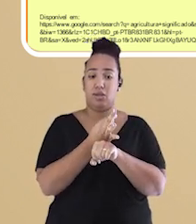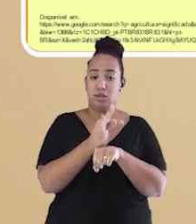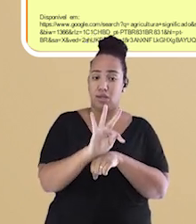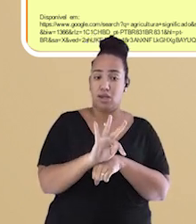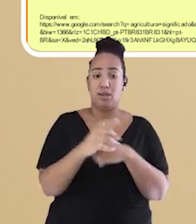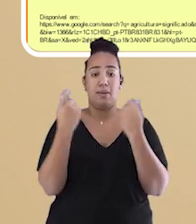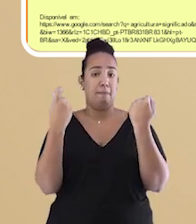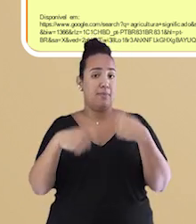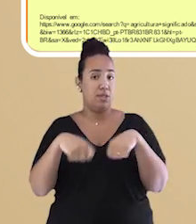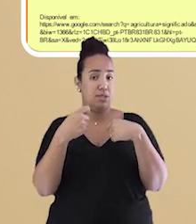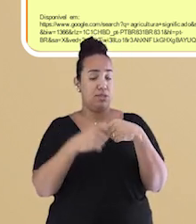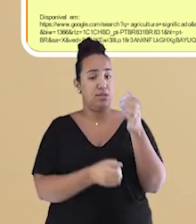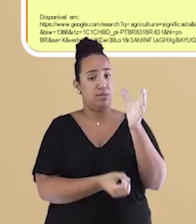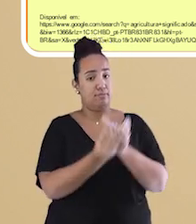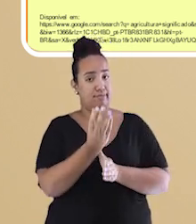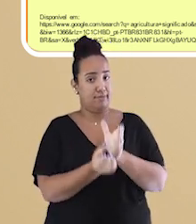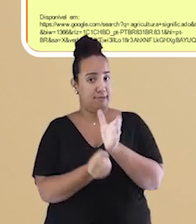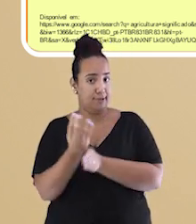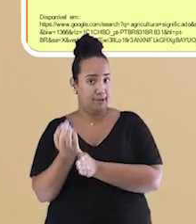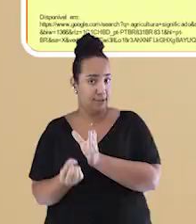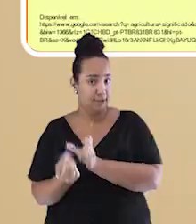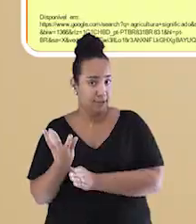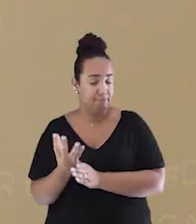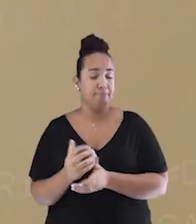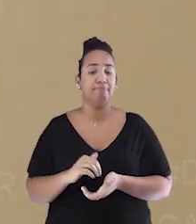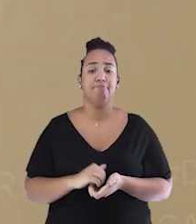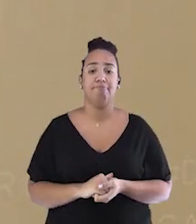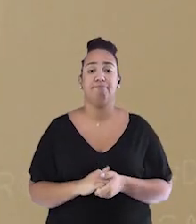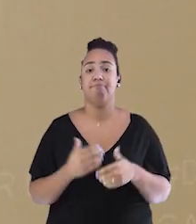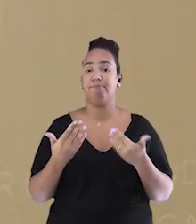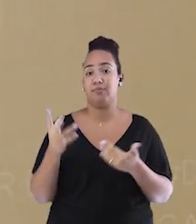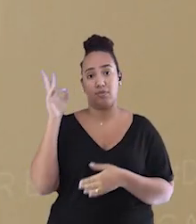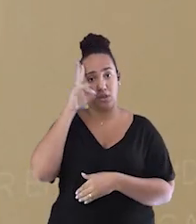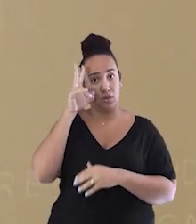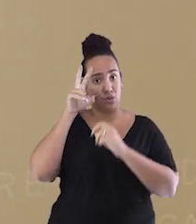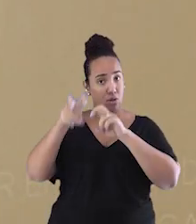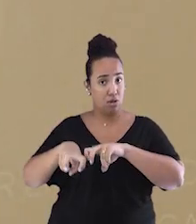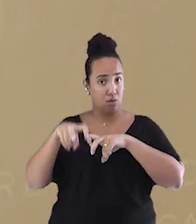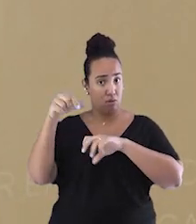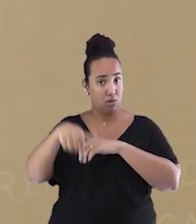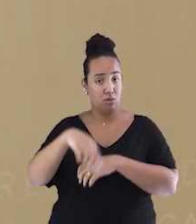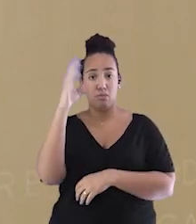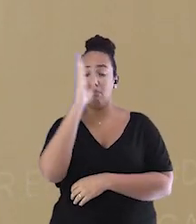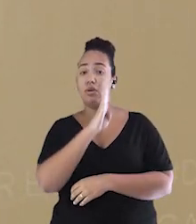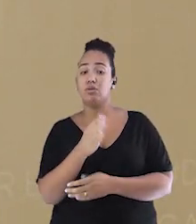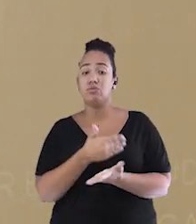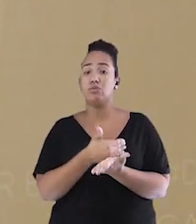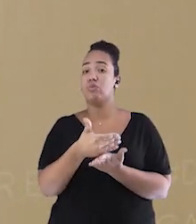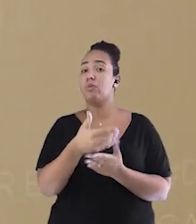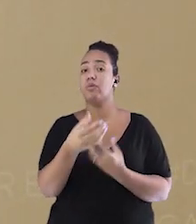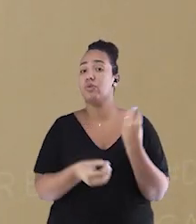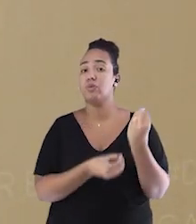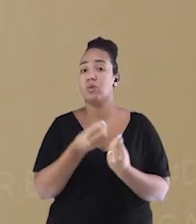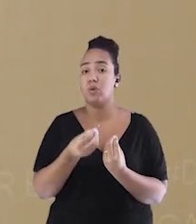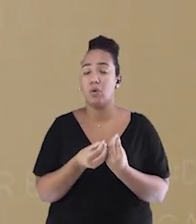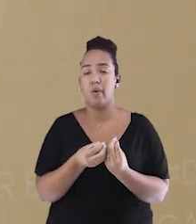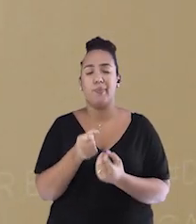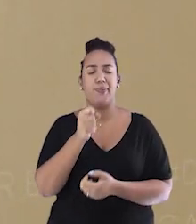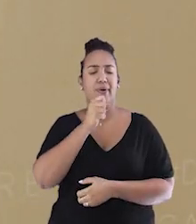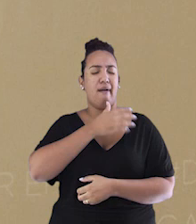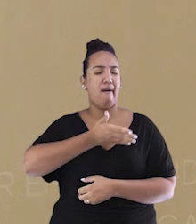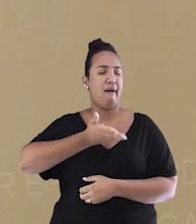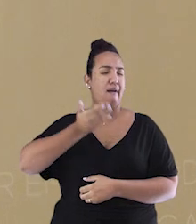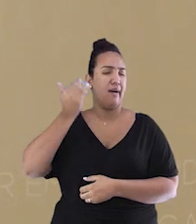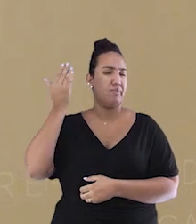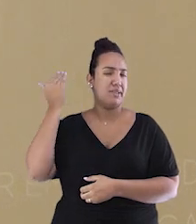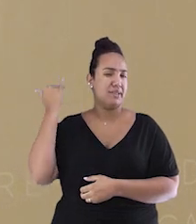técnicas necessários a essa produção. A história da agricultura no Brasil começou centenas de